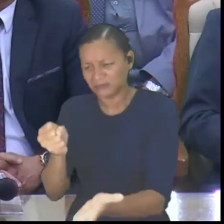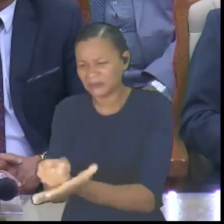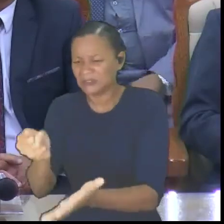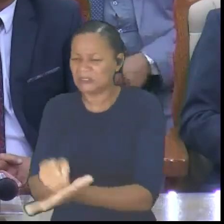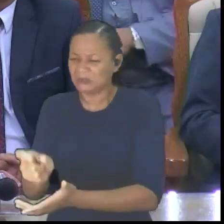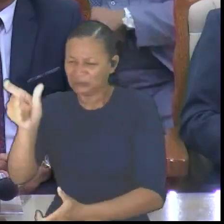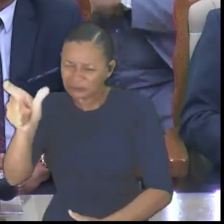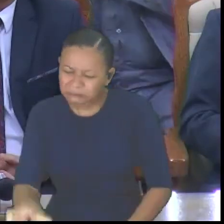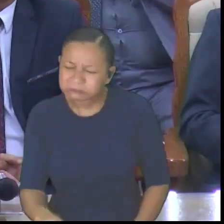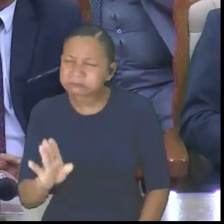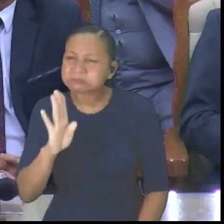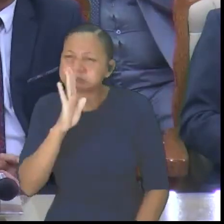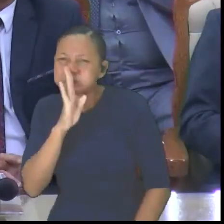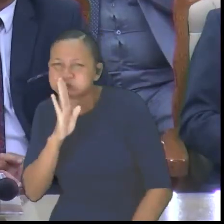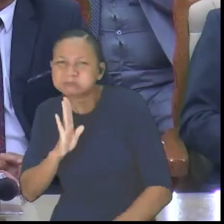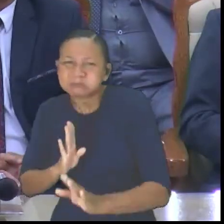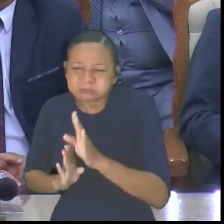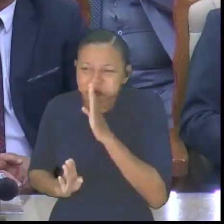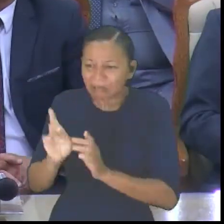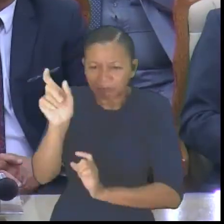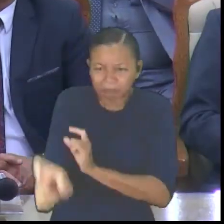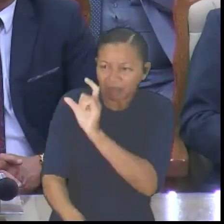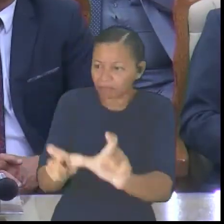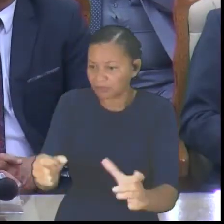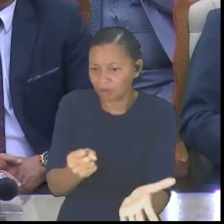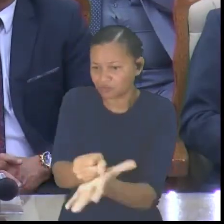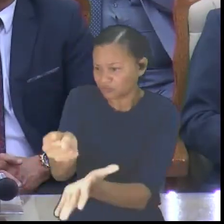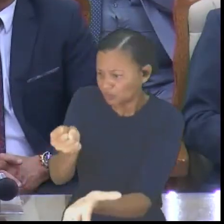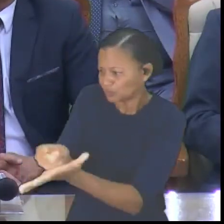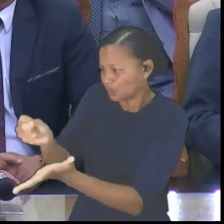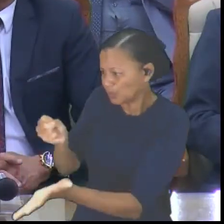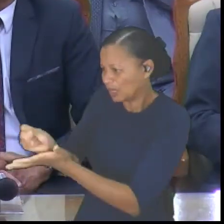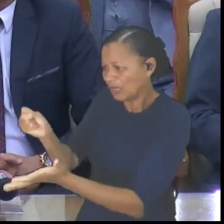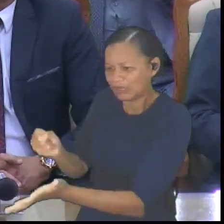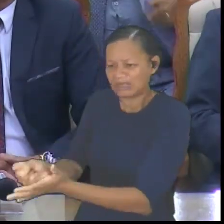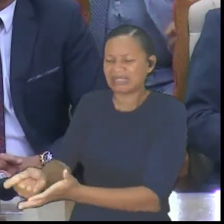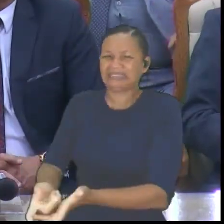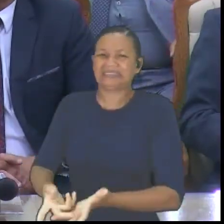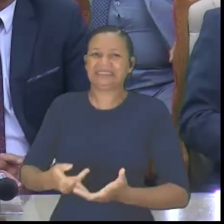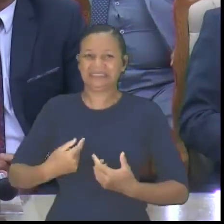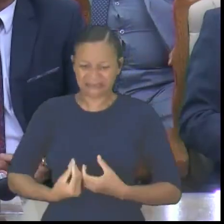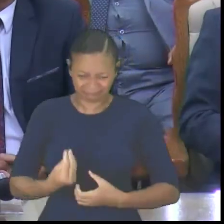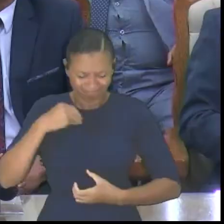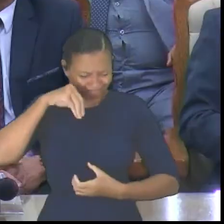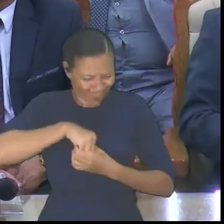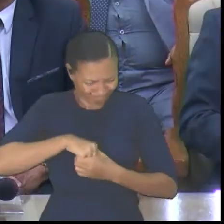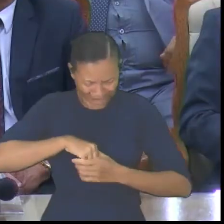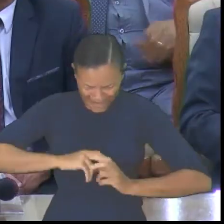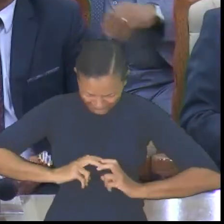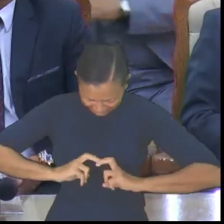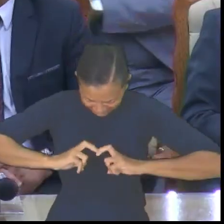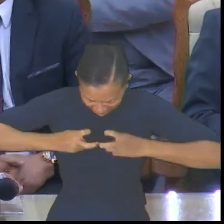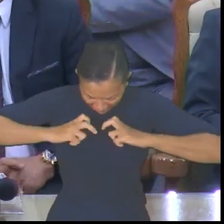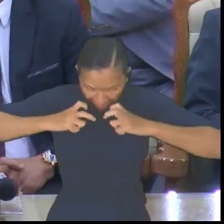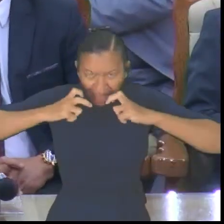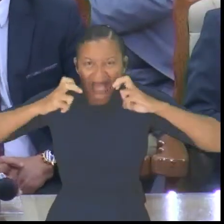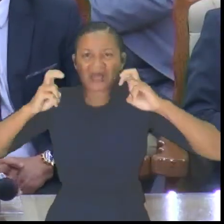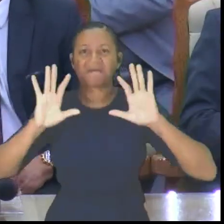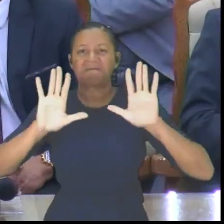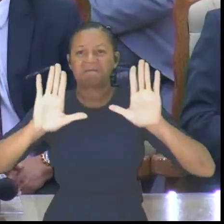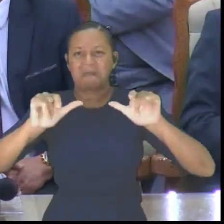silêncio dessas pessoas que você ajudou, vai gritar dentro de você. Mas escute